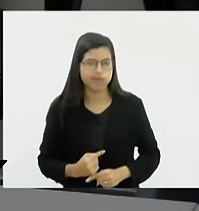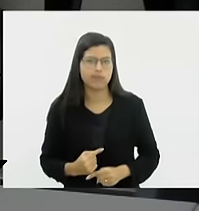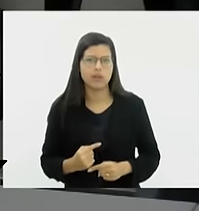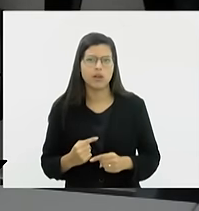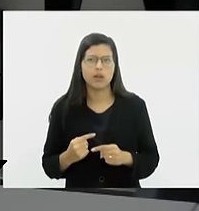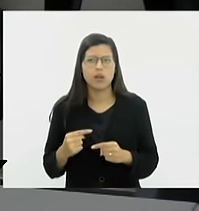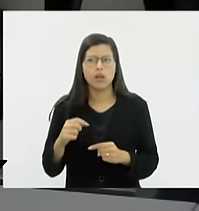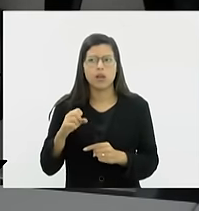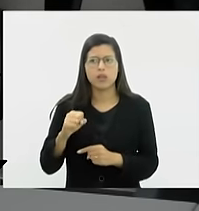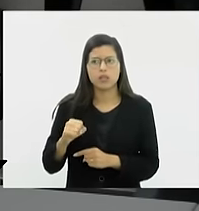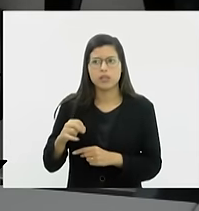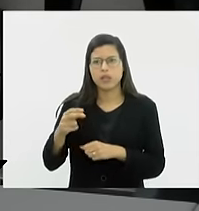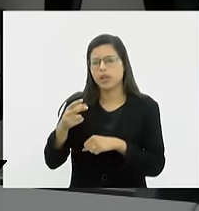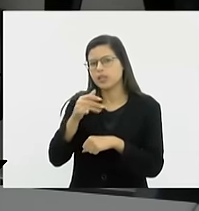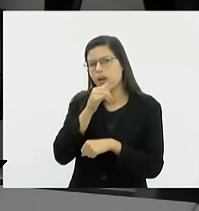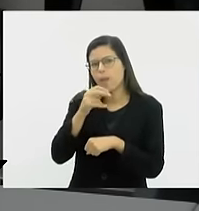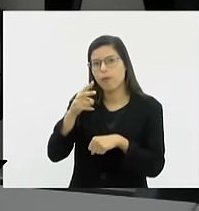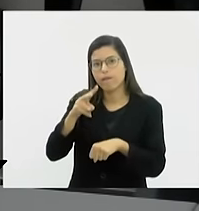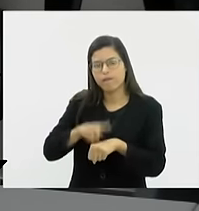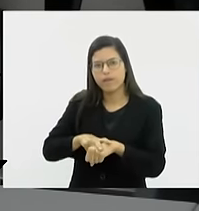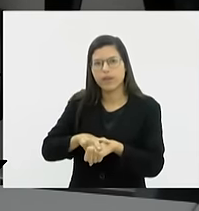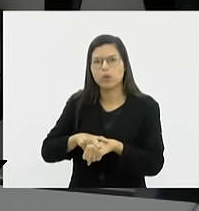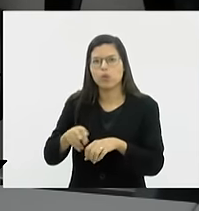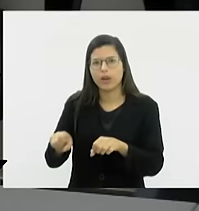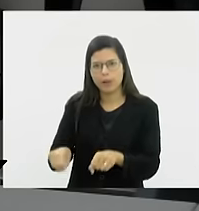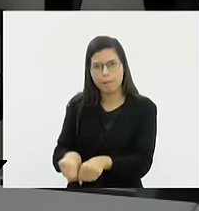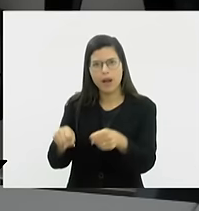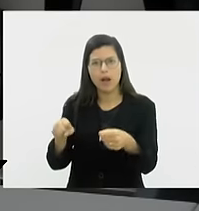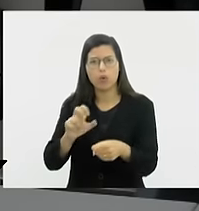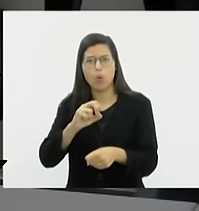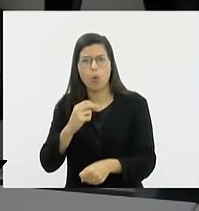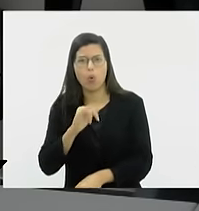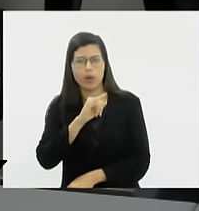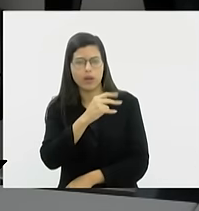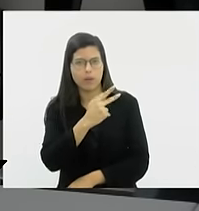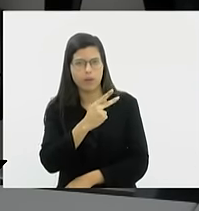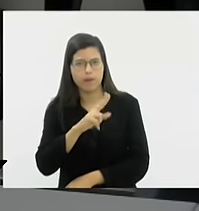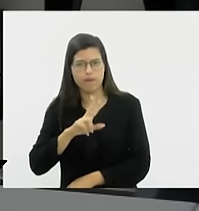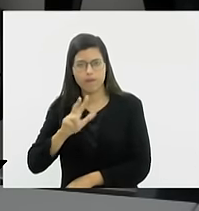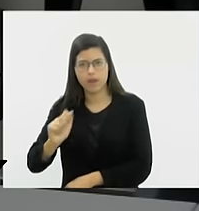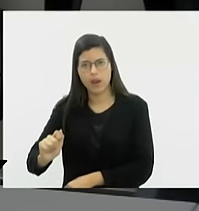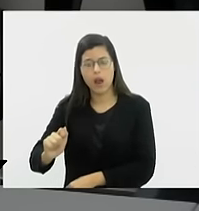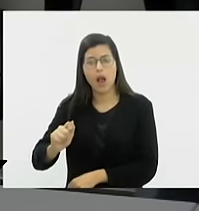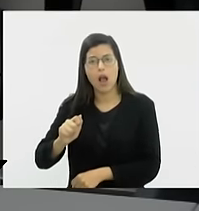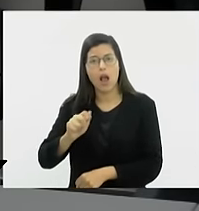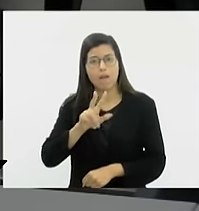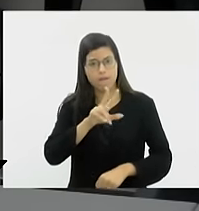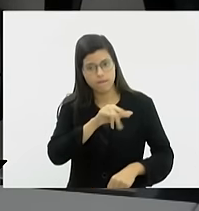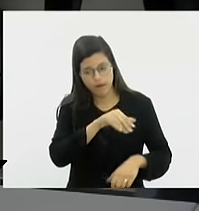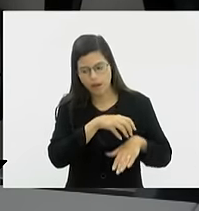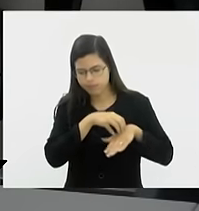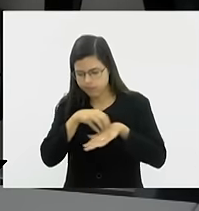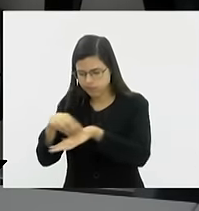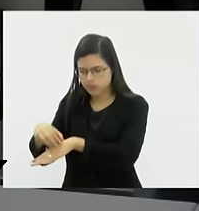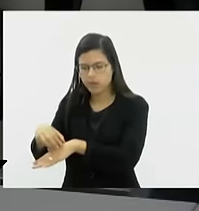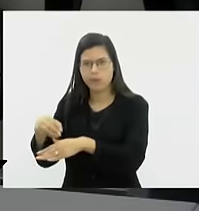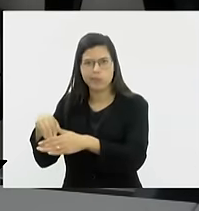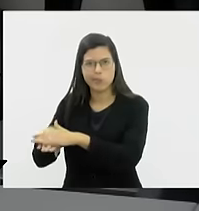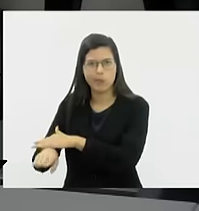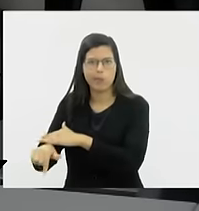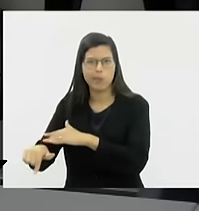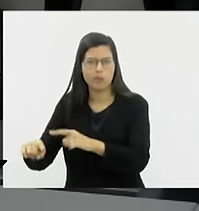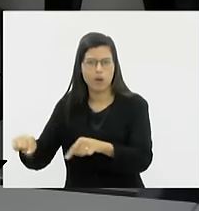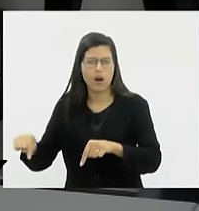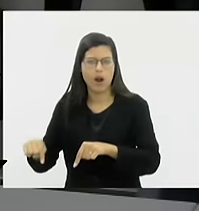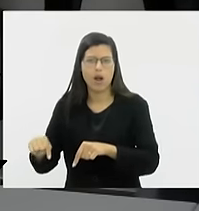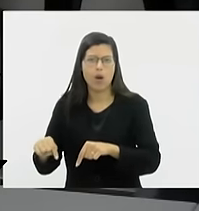vidro trincado dianteiro ou IPVA, aí é levado para um depósito. Mas qualquer outra coisa, pneu